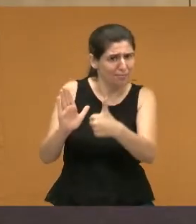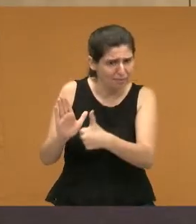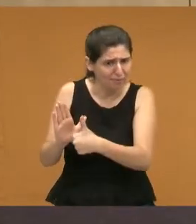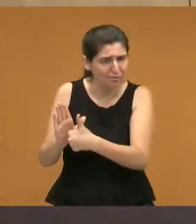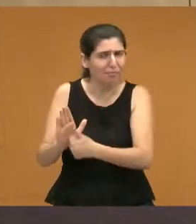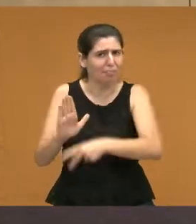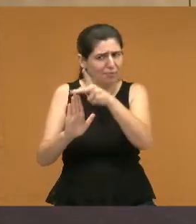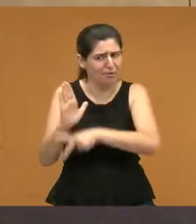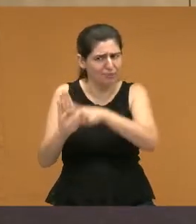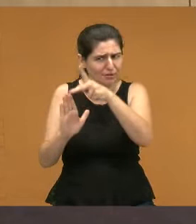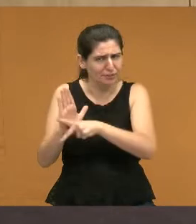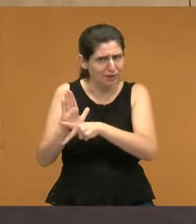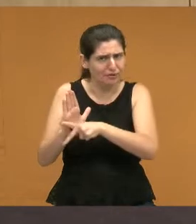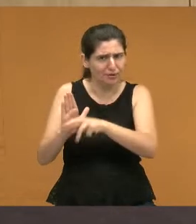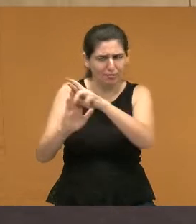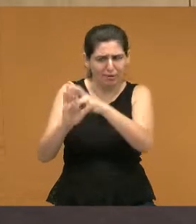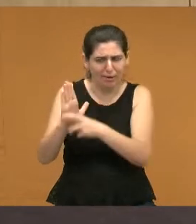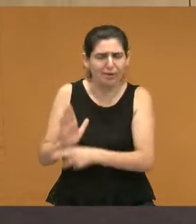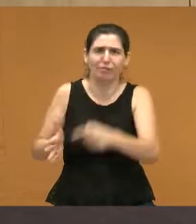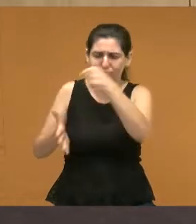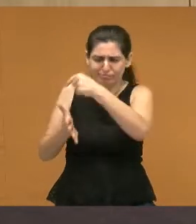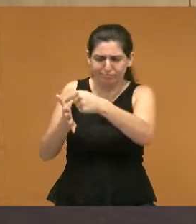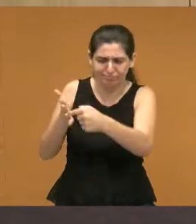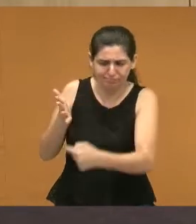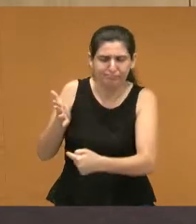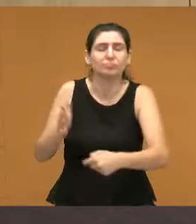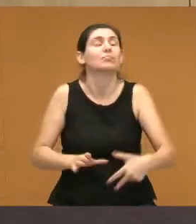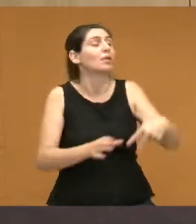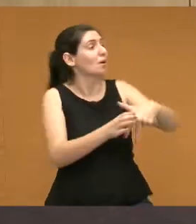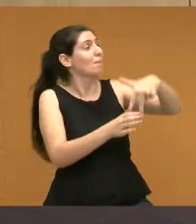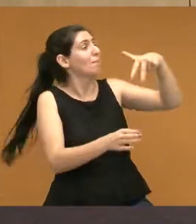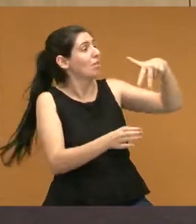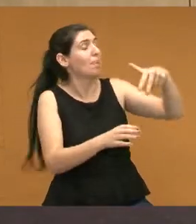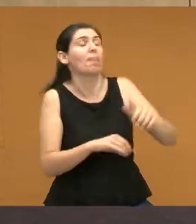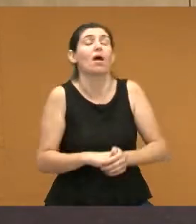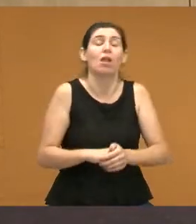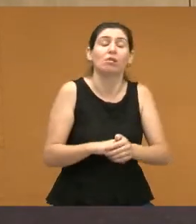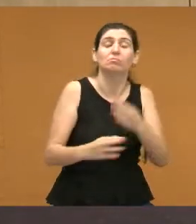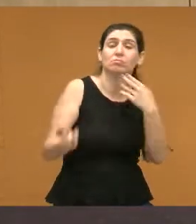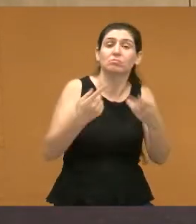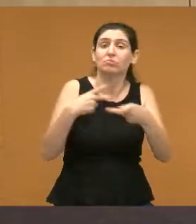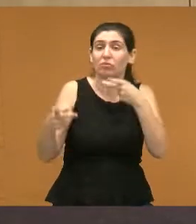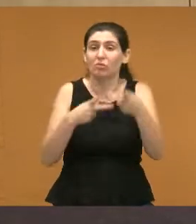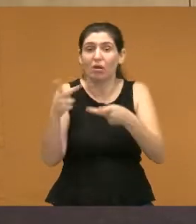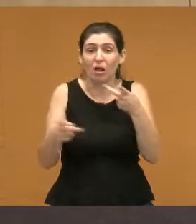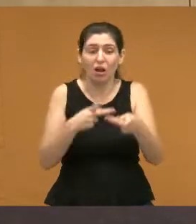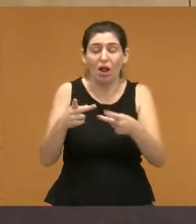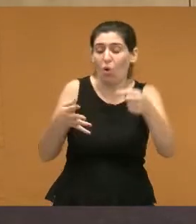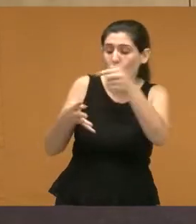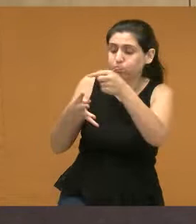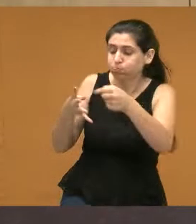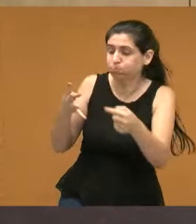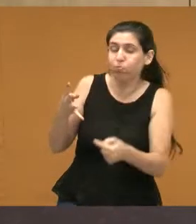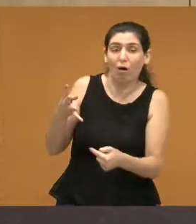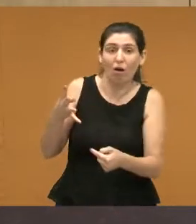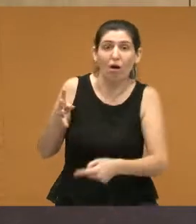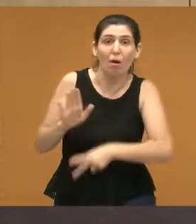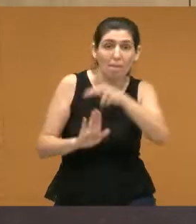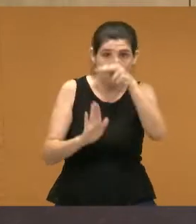E de novo, consultando a plenária, se nós iremos fazer as discussões dos 4 projetos